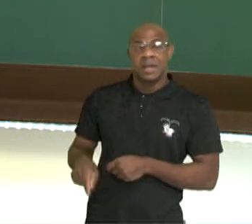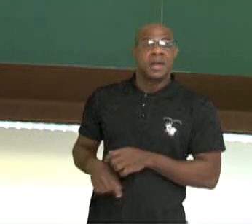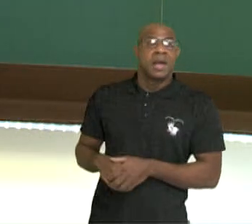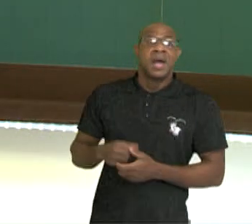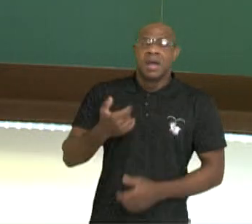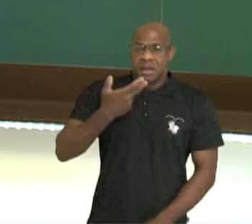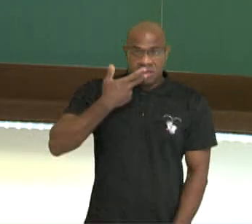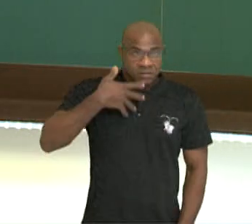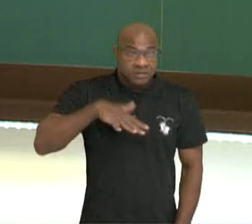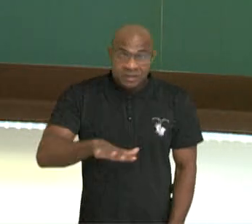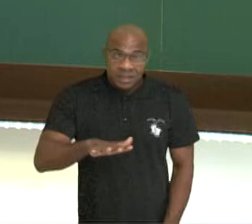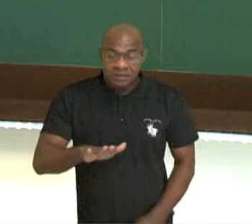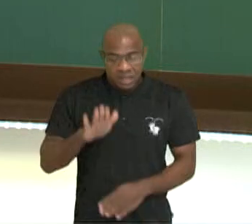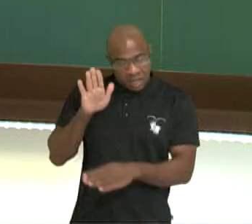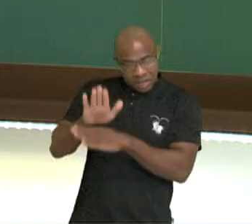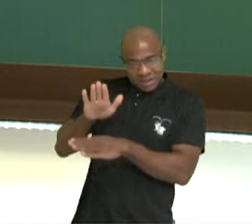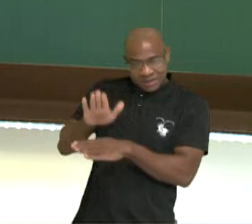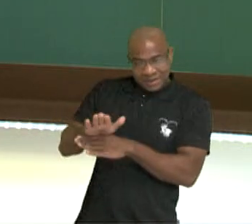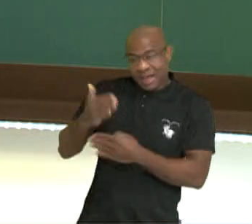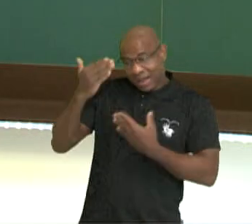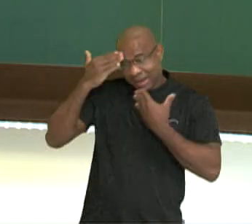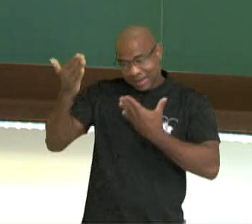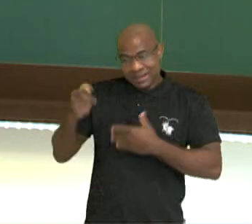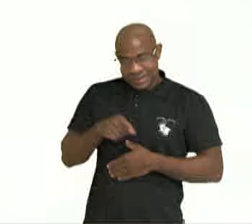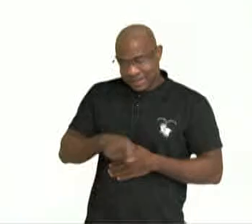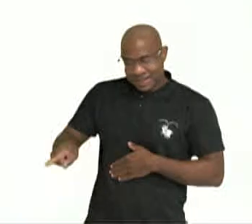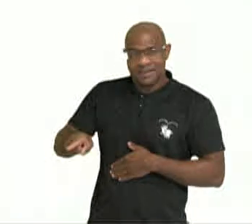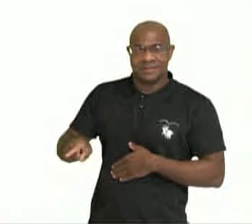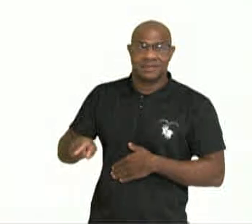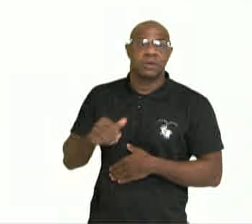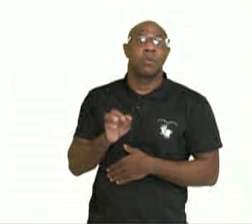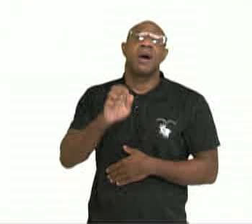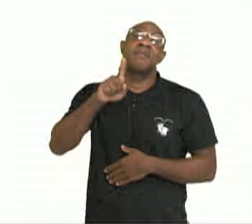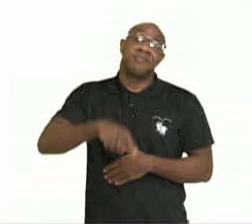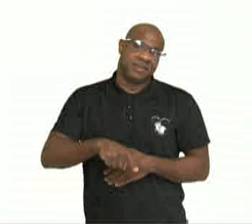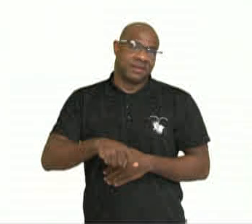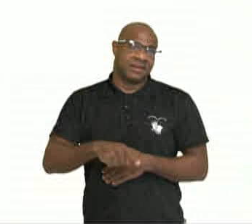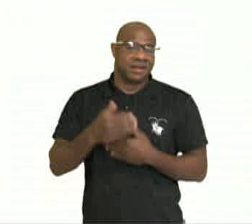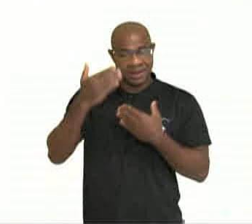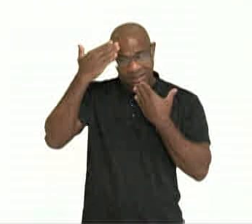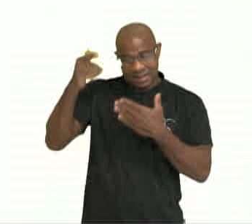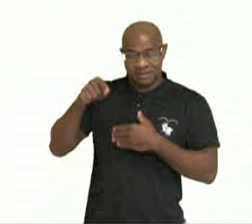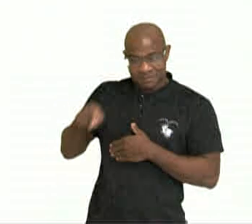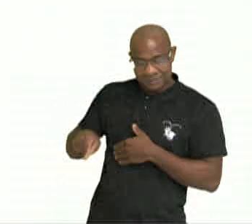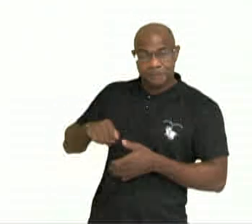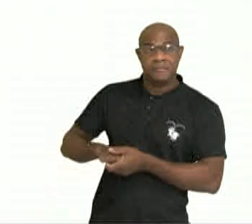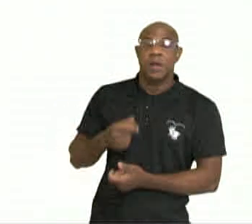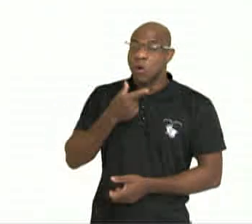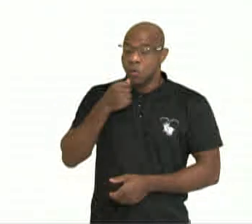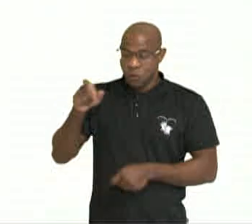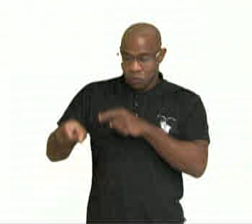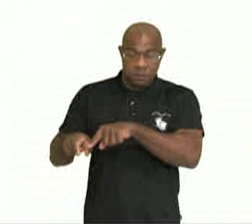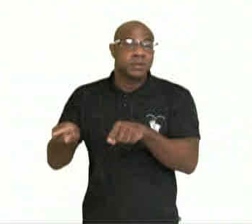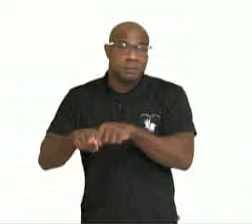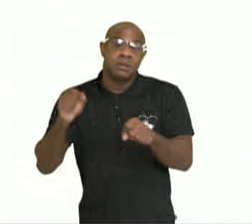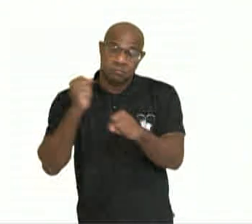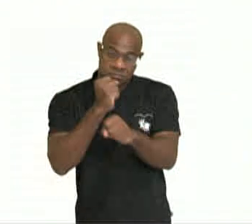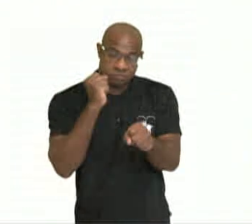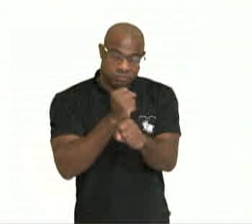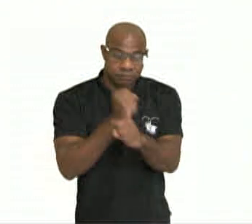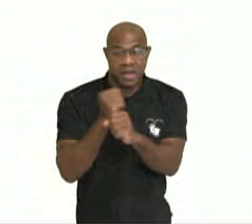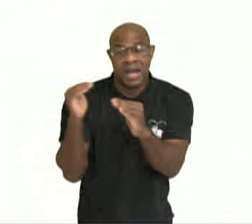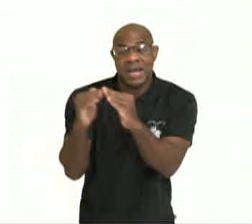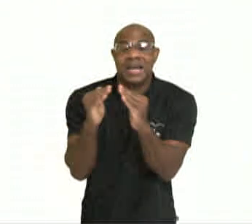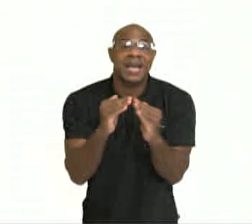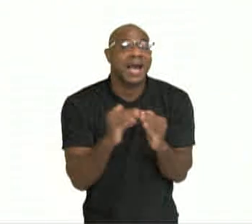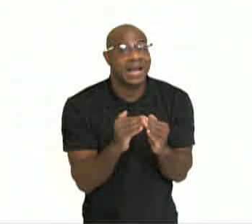As crianças retribuem a generosidade com afeto, e não é só a escola. O catador também constrói barracos para